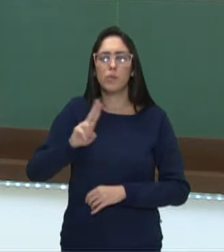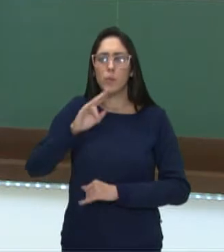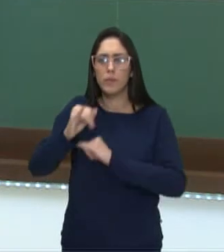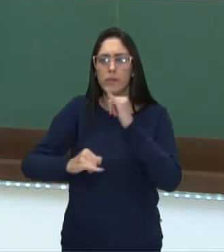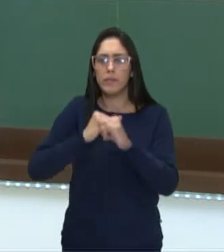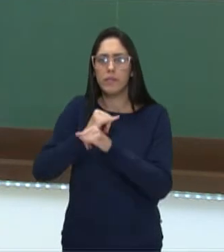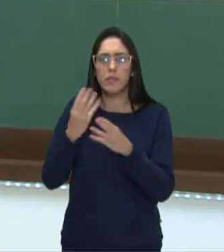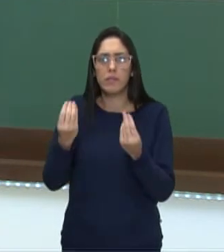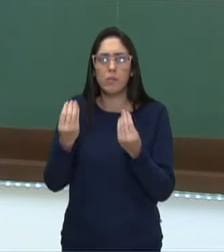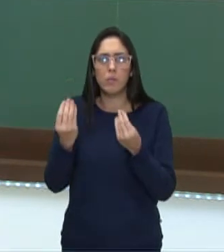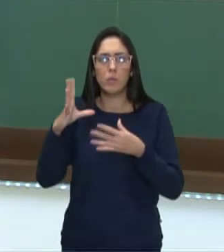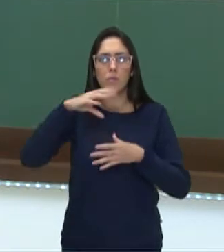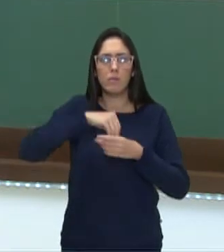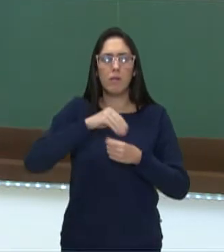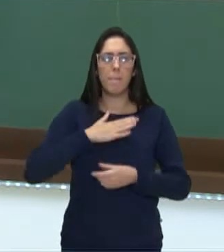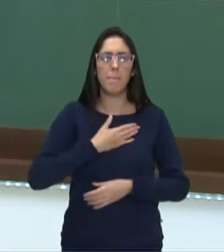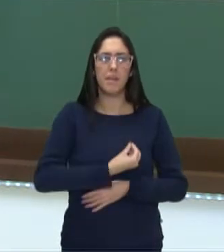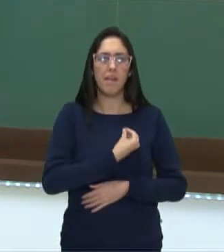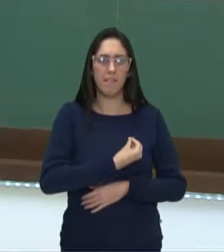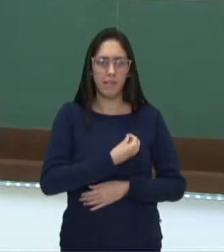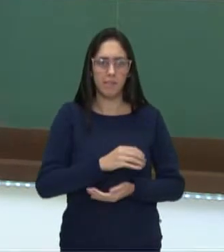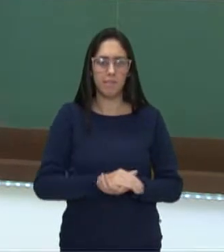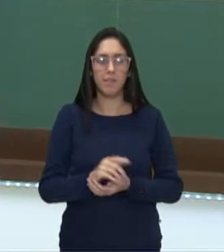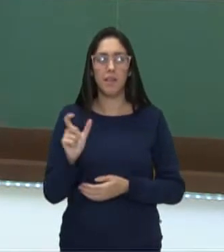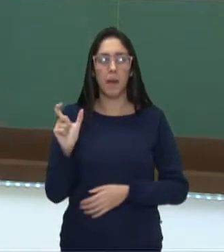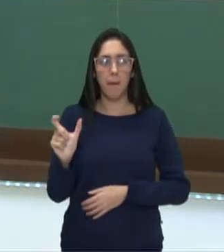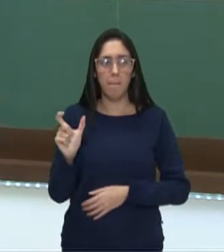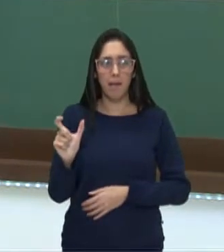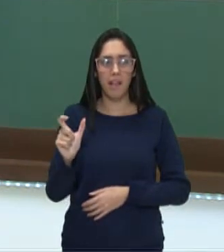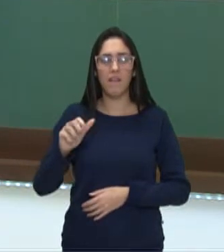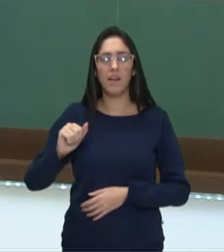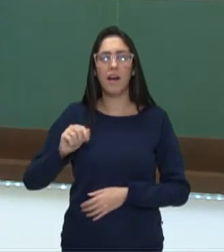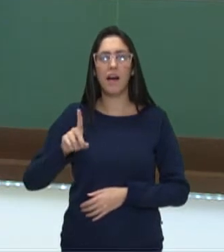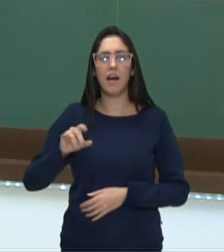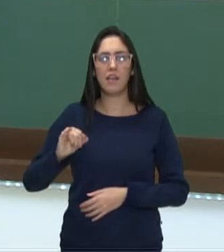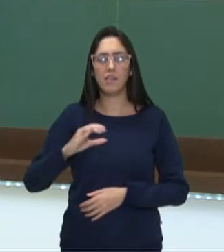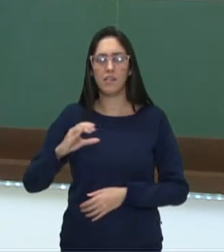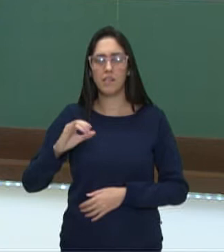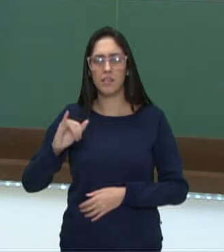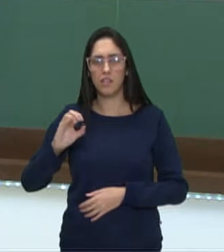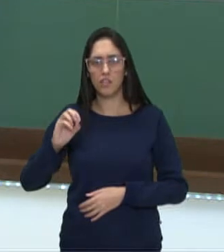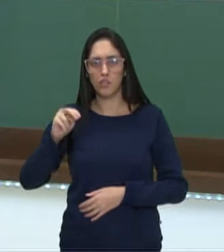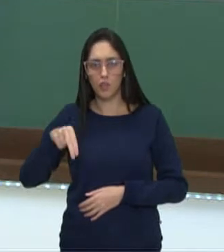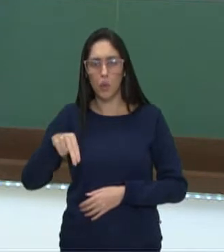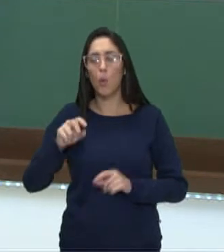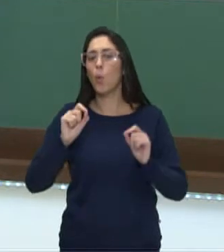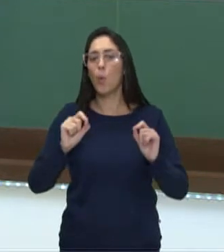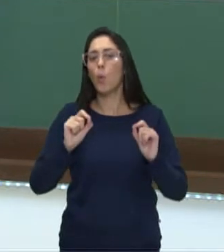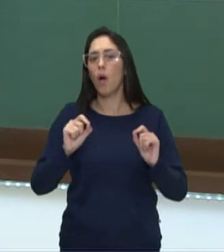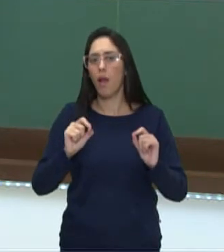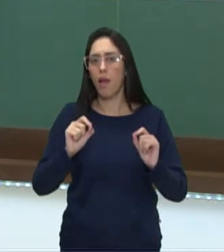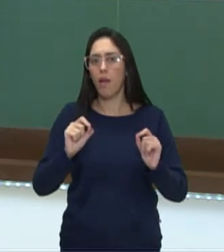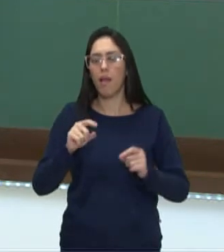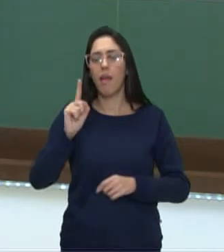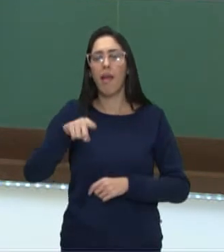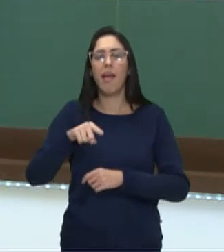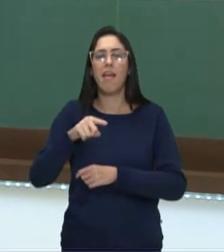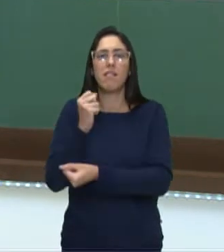Lembrem-se que em espanhol o termo adicción se refere justamente aqui a um